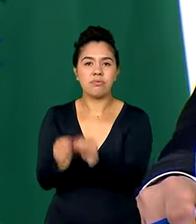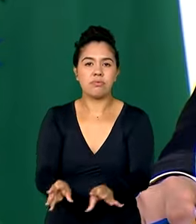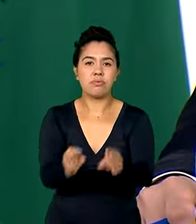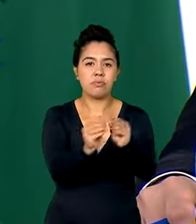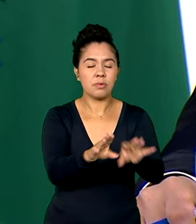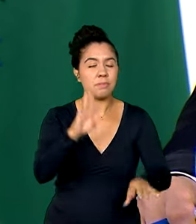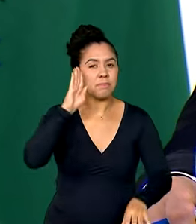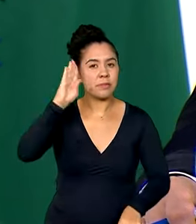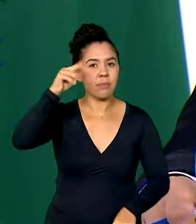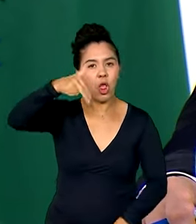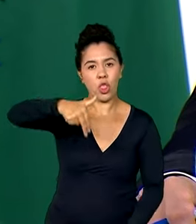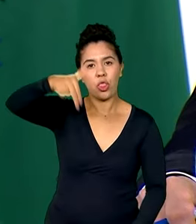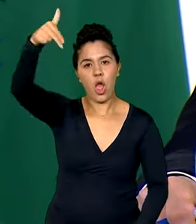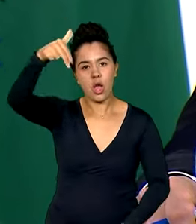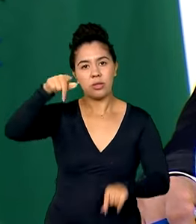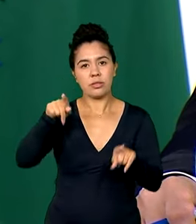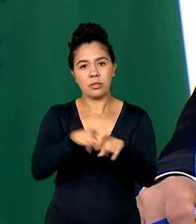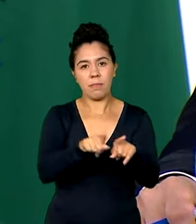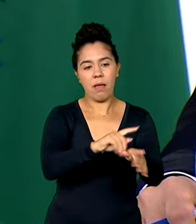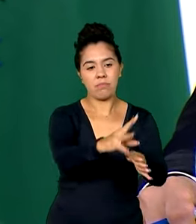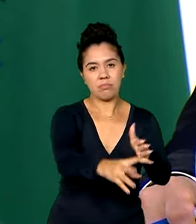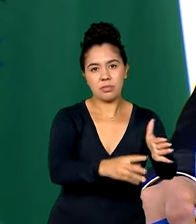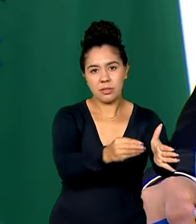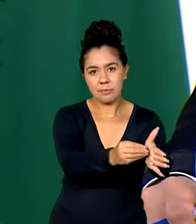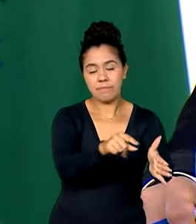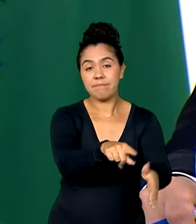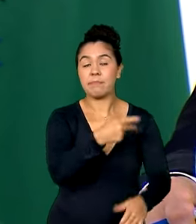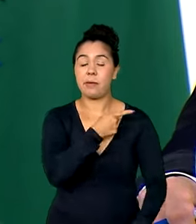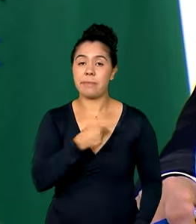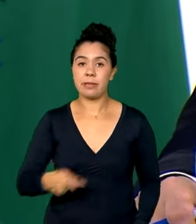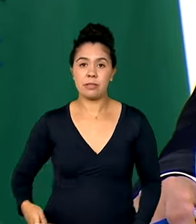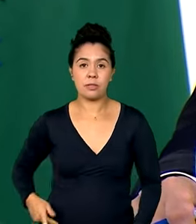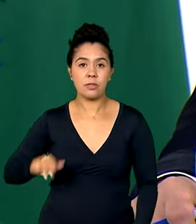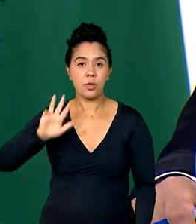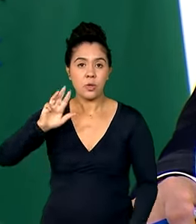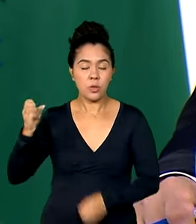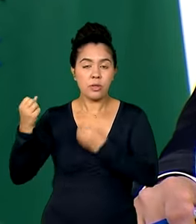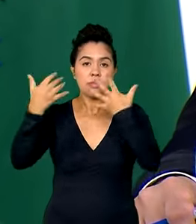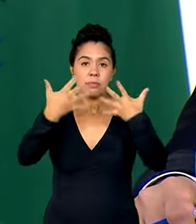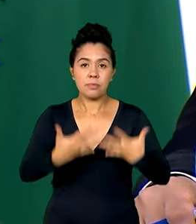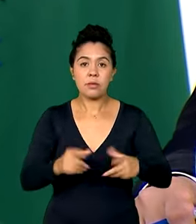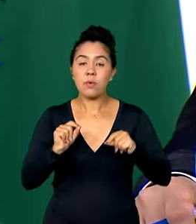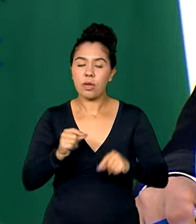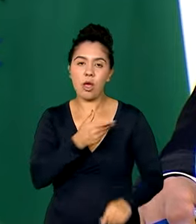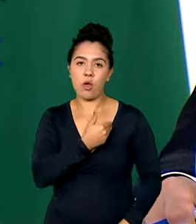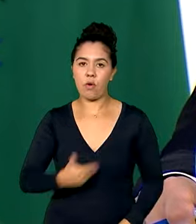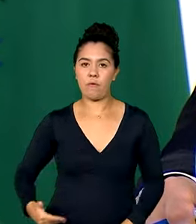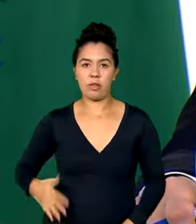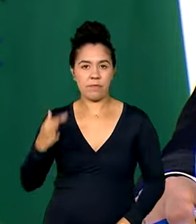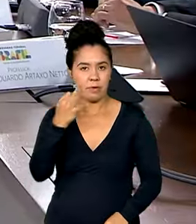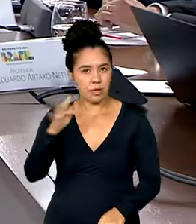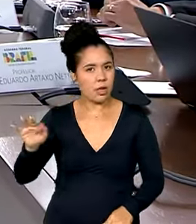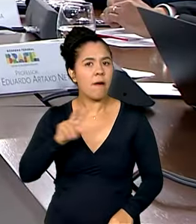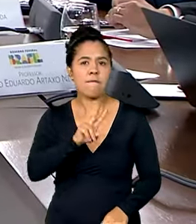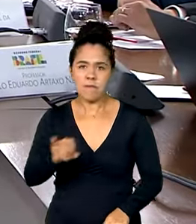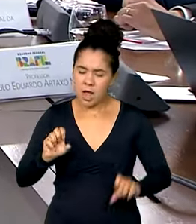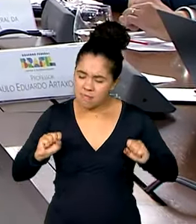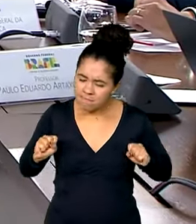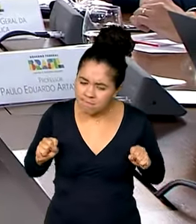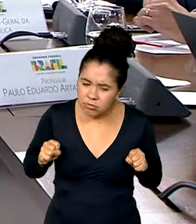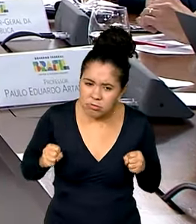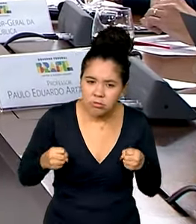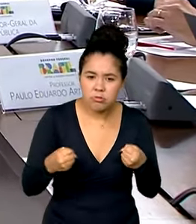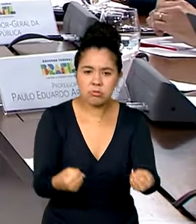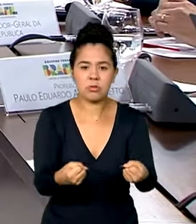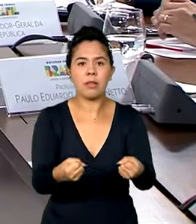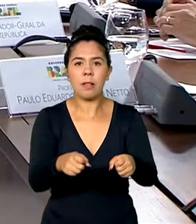região norte e Amazônia Legal. O presidente Lula reafirmou que o governo federal não vai medir esforços para punir os responsáveis